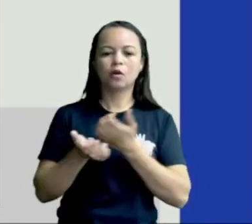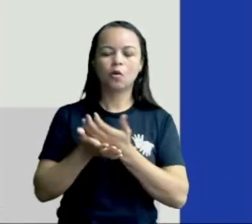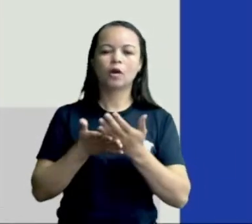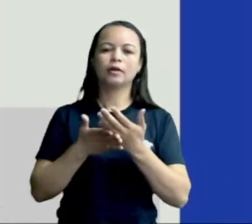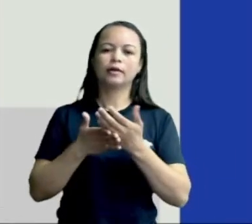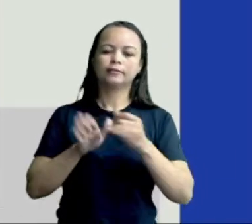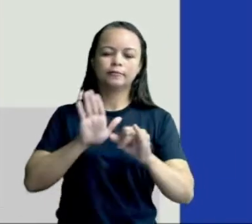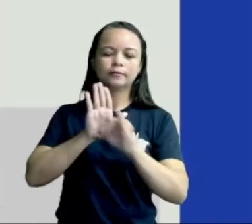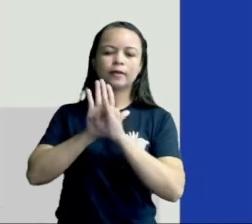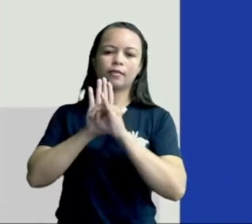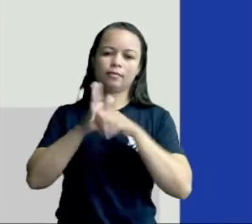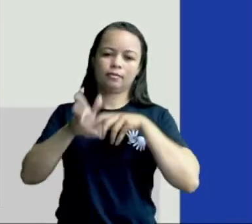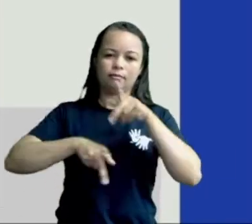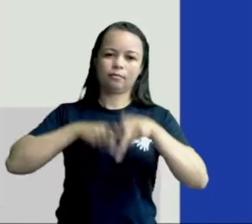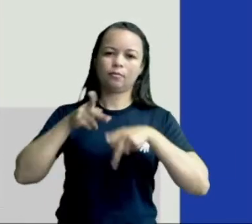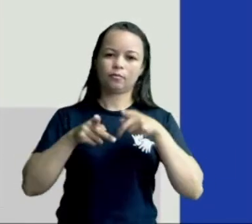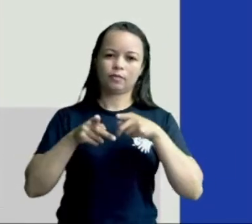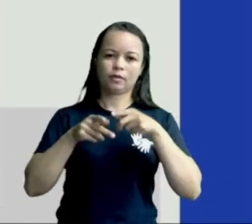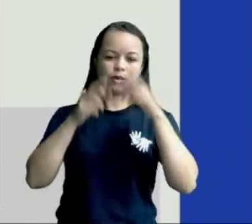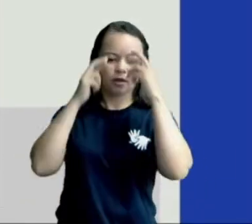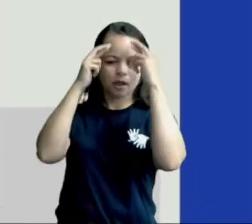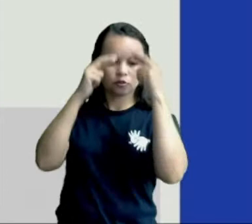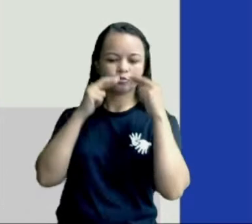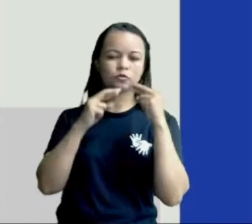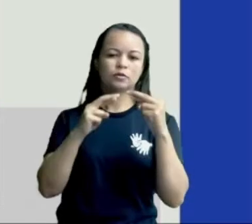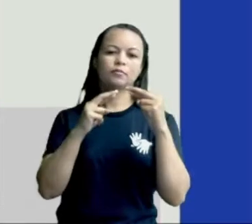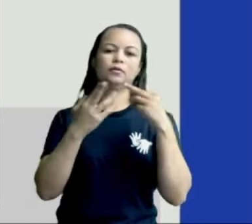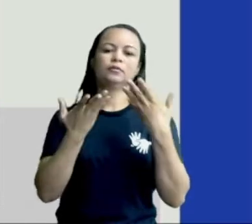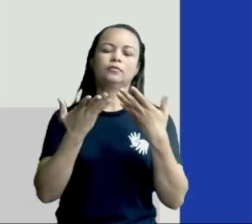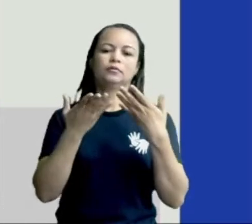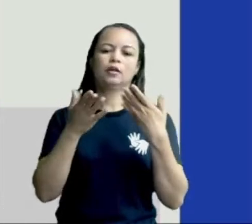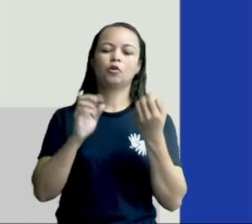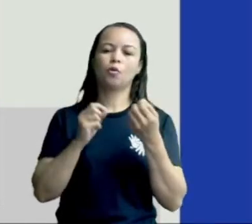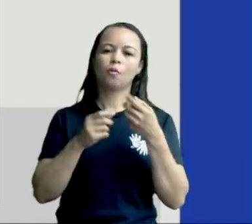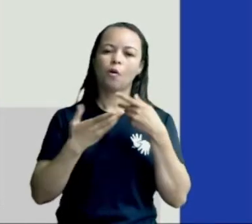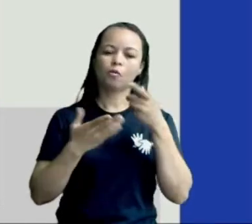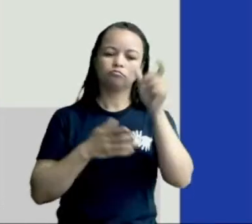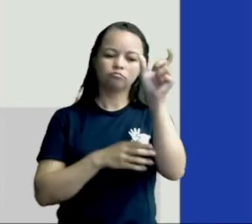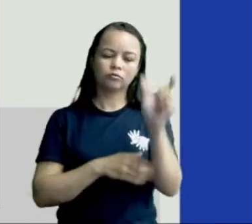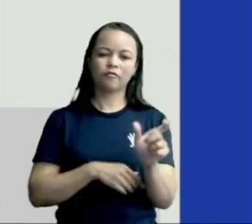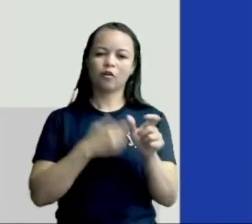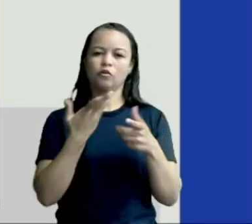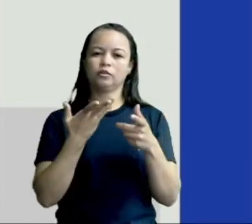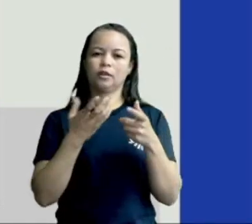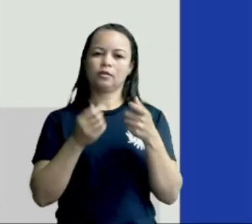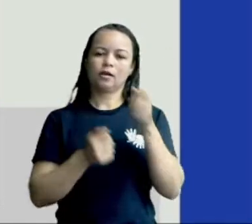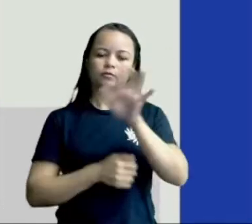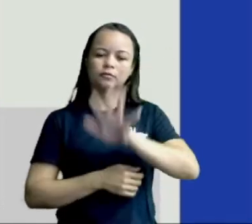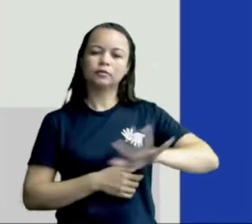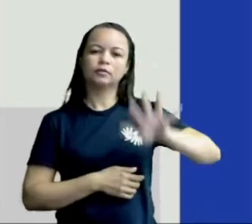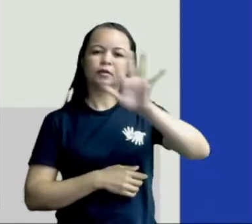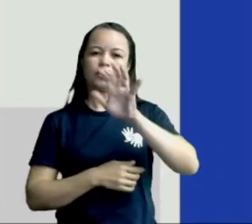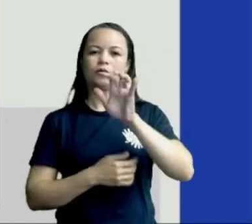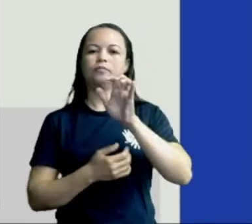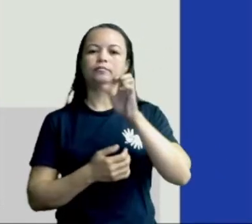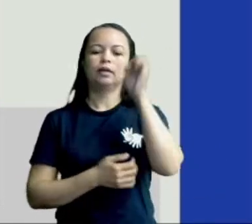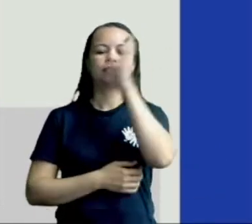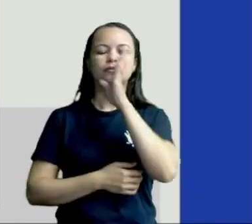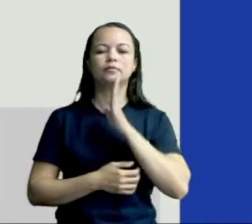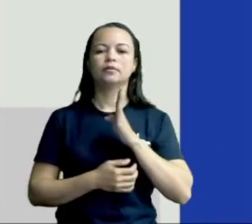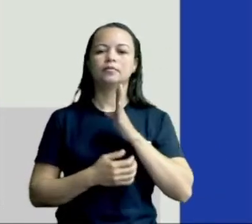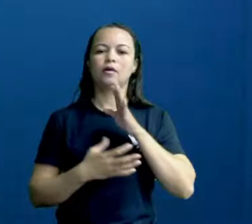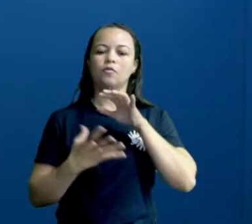de um povo e a grande responsabilidade de ser o porta-voz da nação brasileira para o restante do